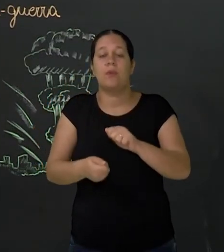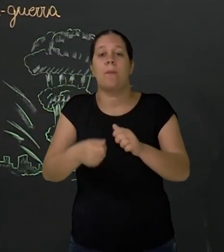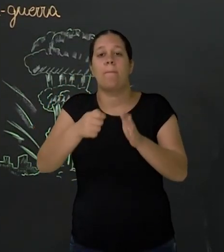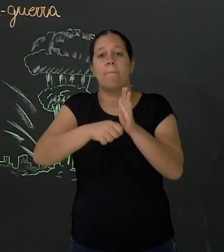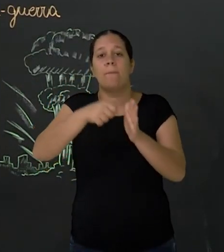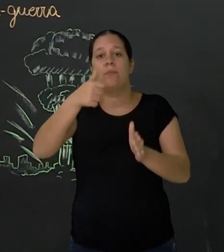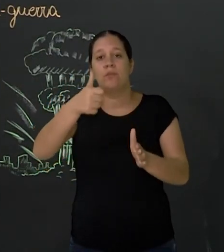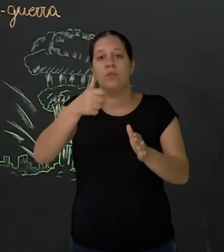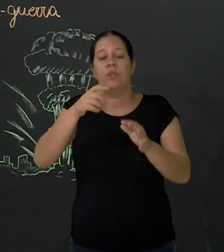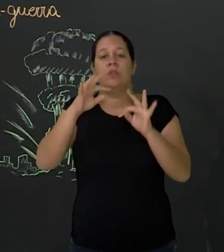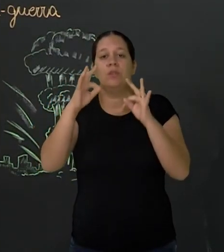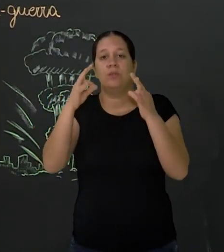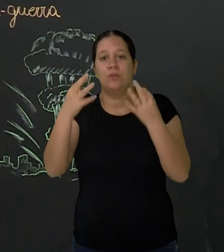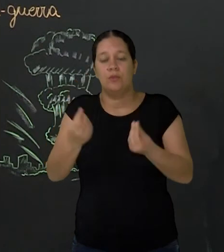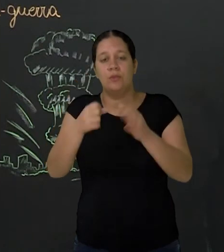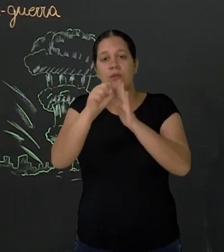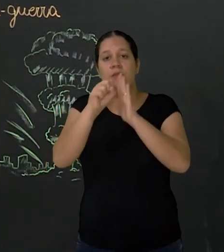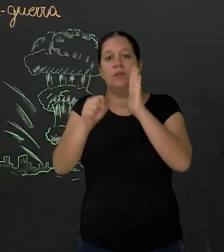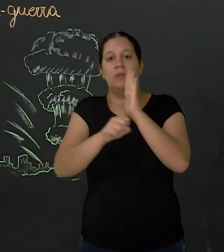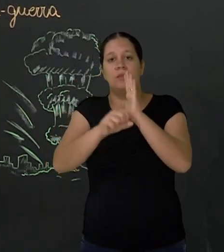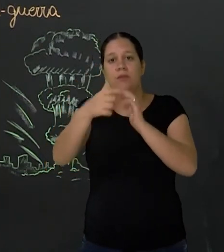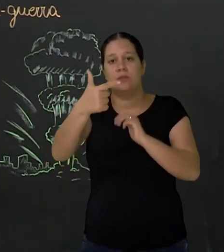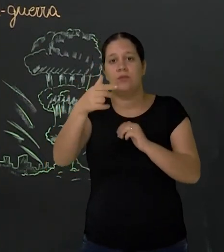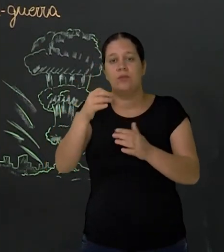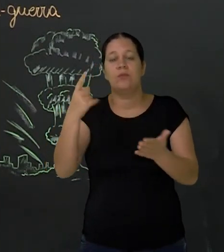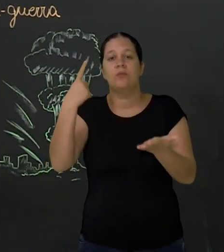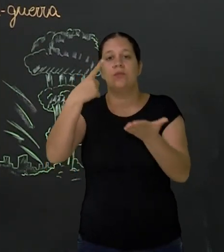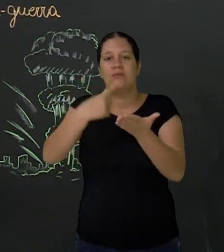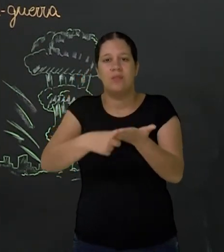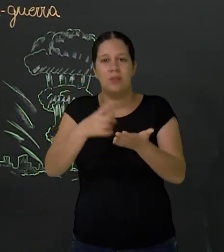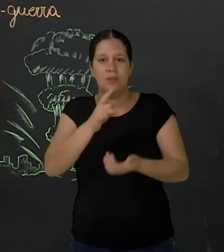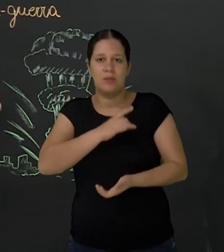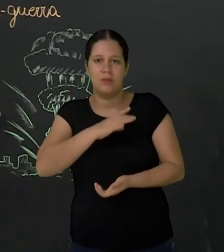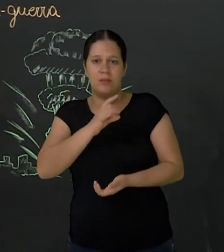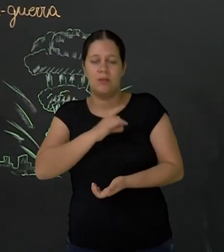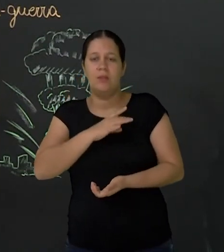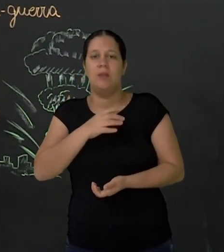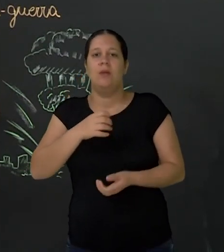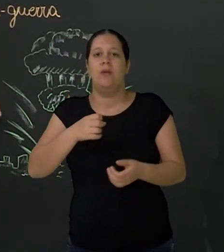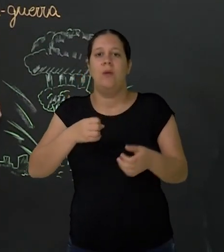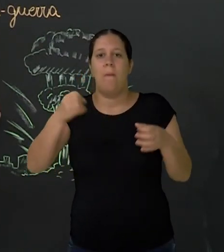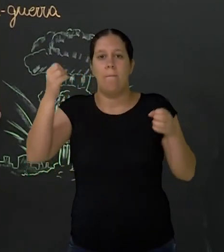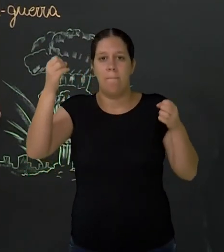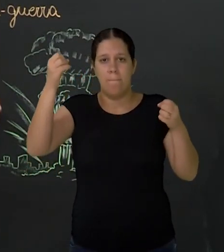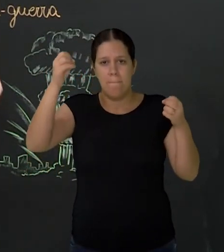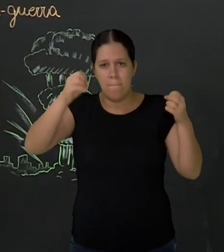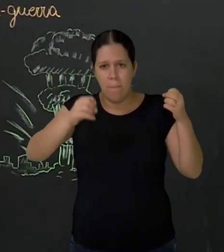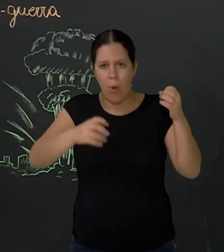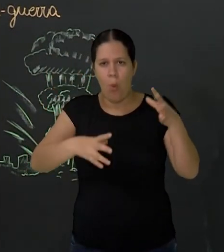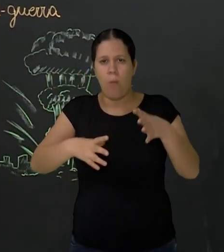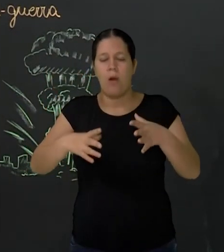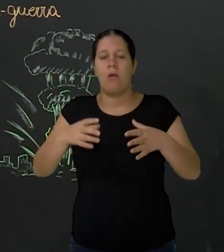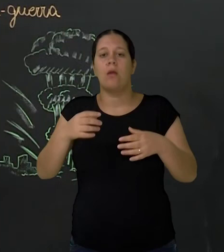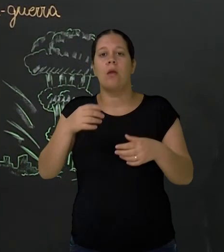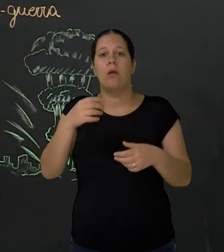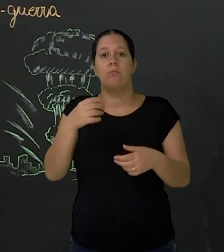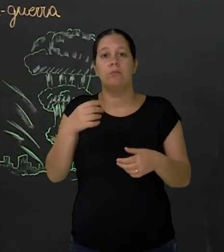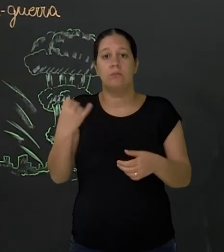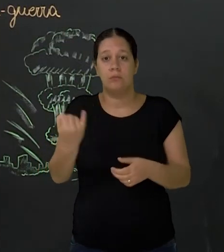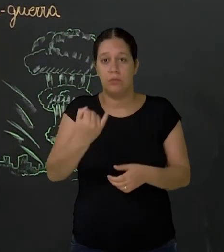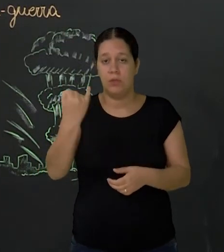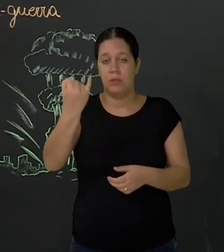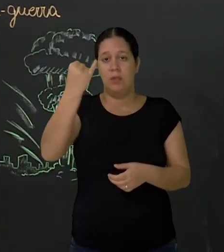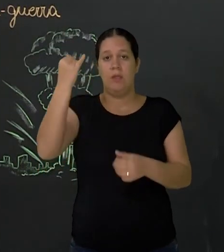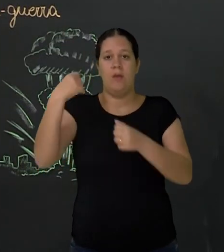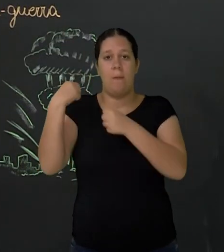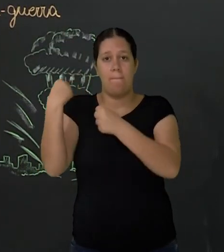né? O primeiro é que todo o resto do século XX foi marcado por medo de novas bombas atômicas. Outra coisa muito